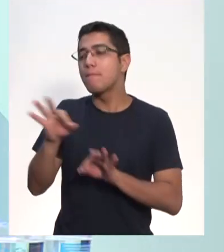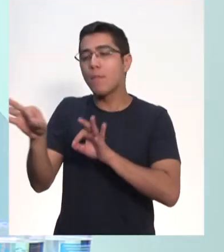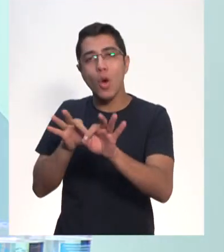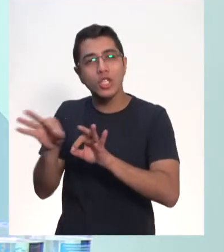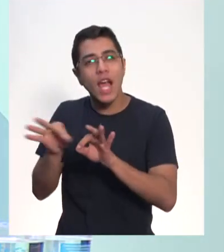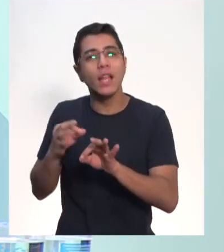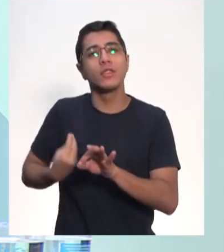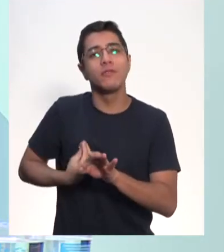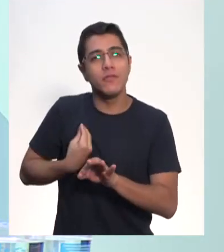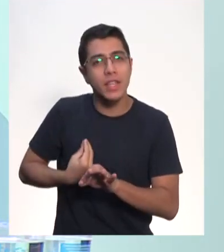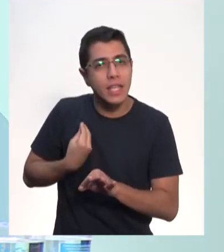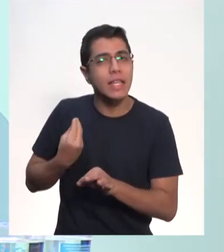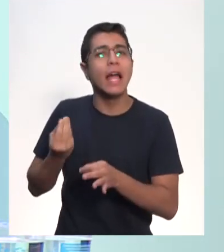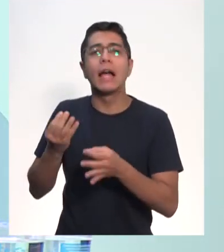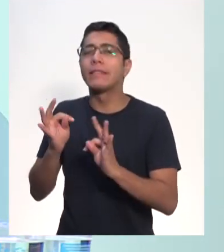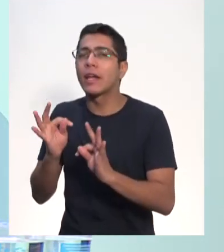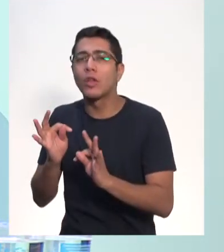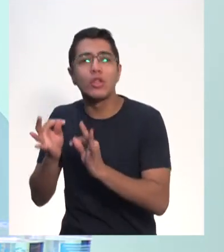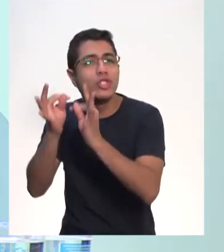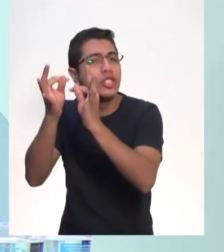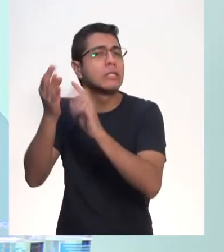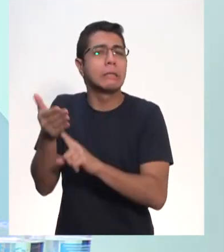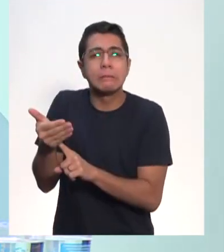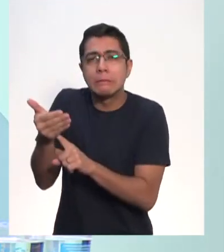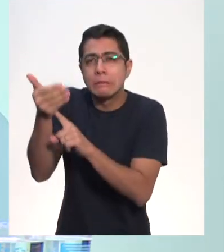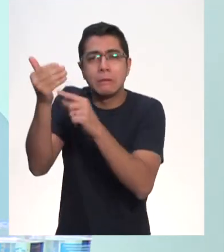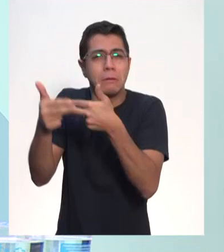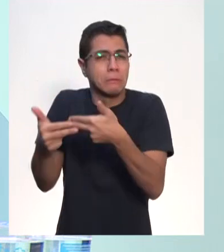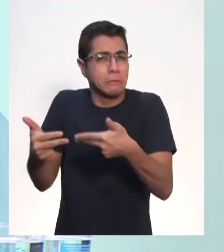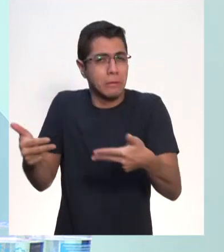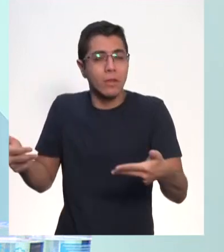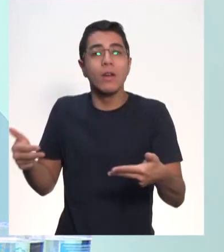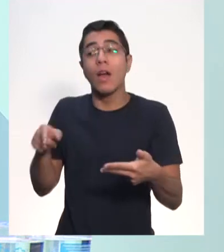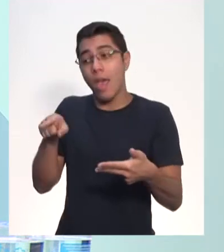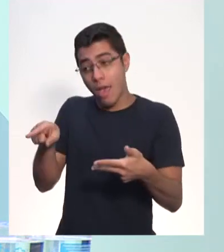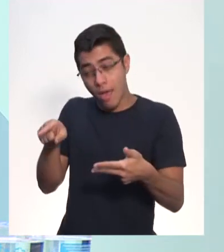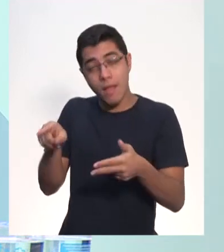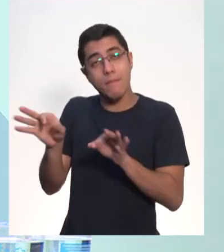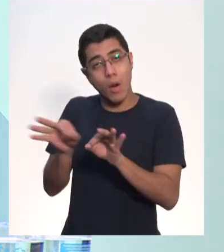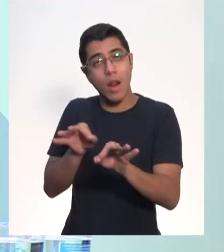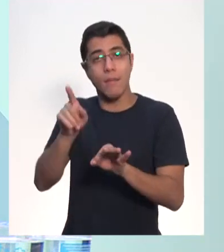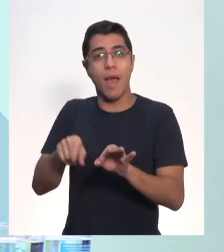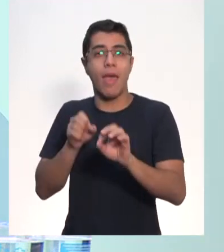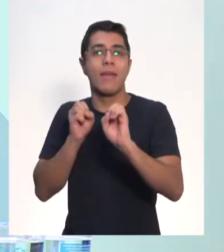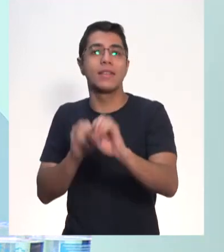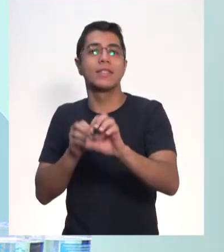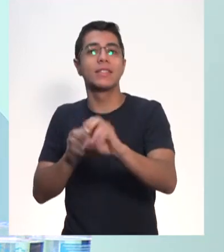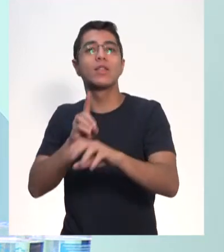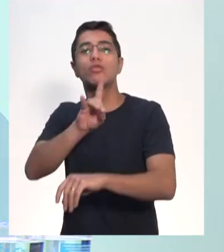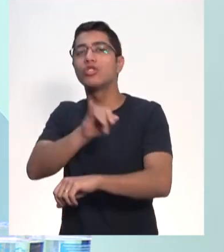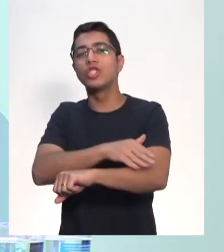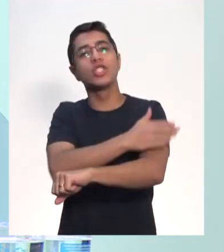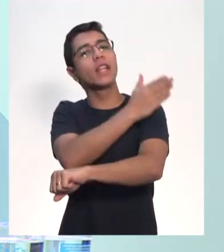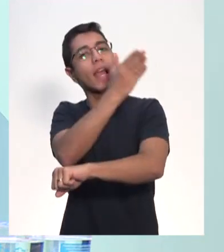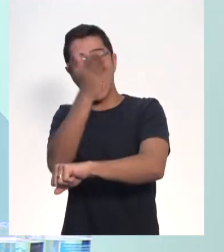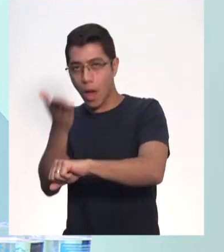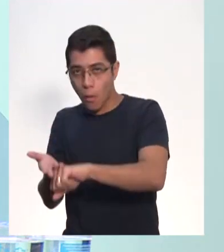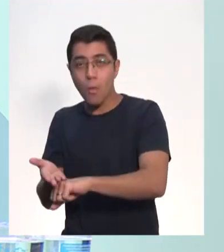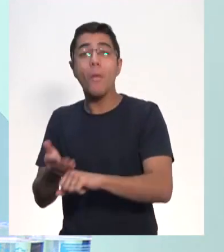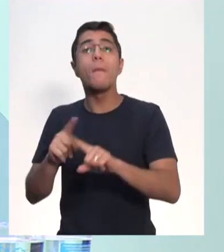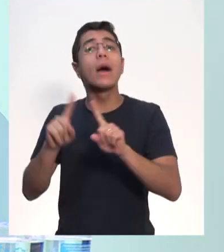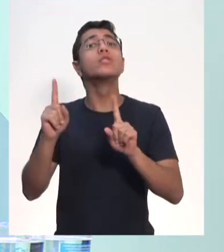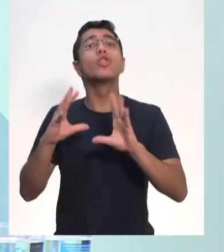todo mundo agora, né, programa de ensino integral, mas também para todas as nossas escolas. Então, existem algumas